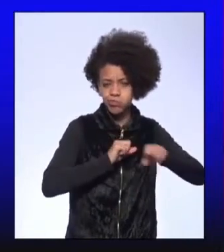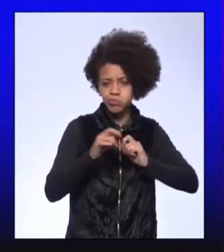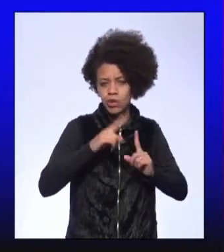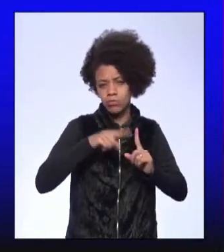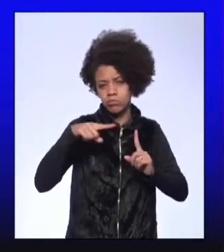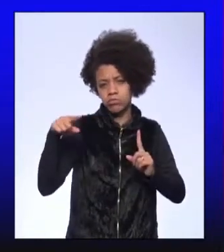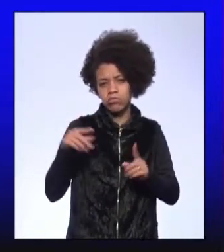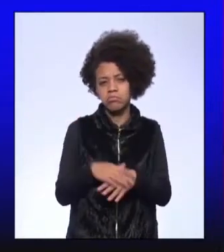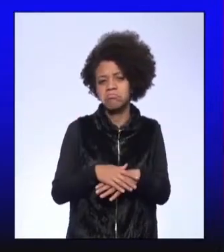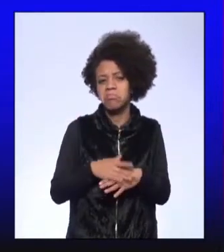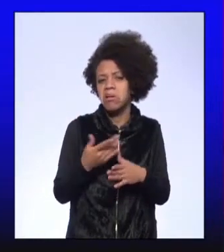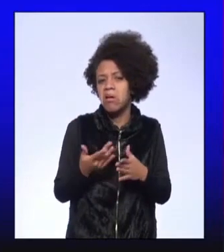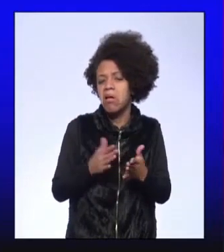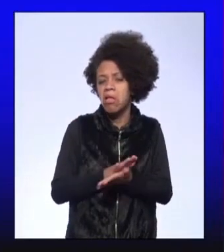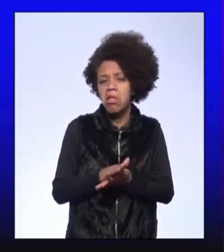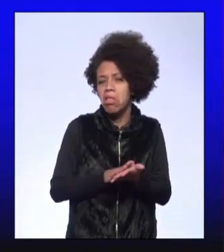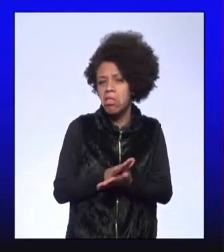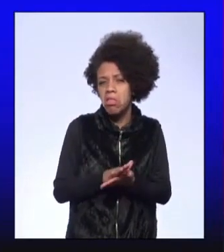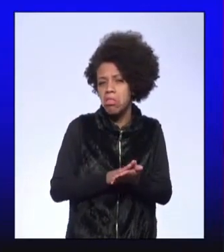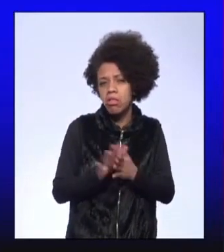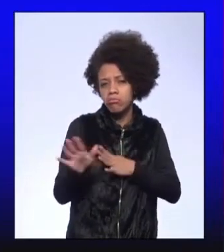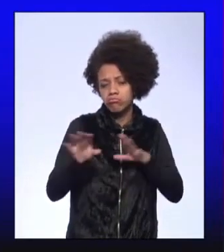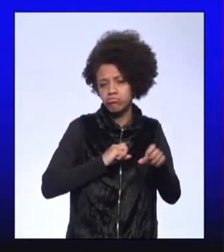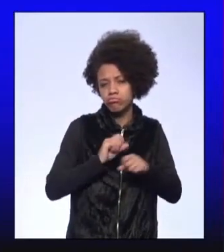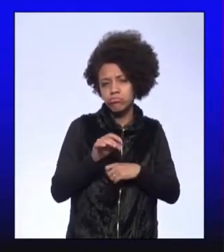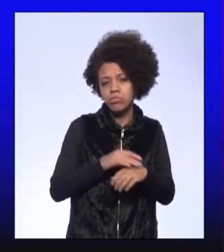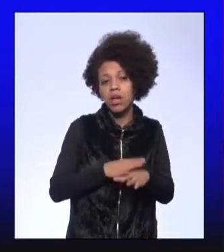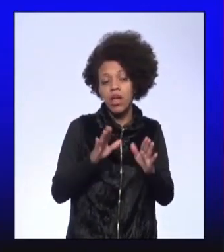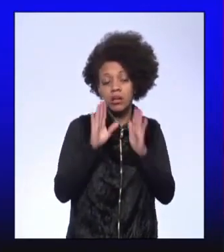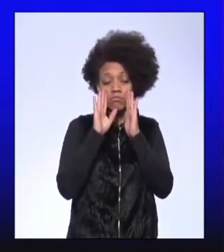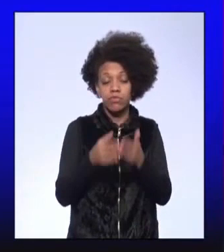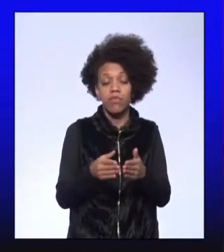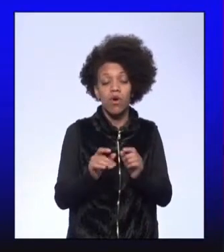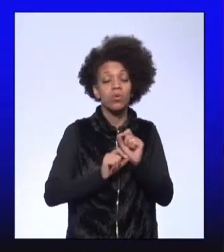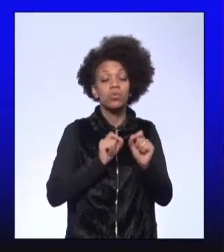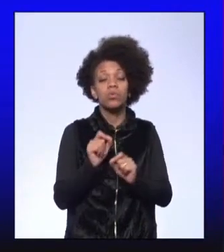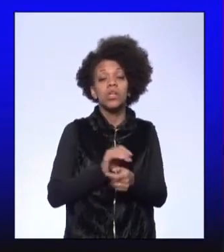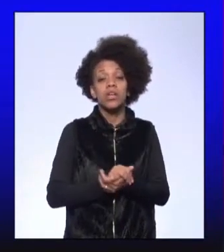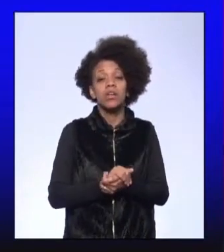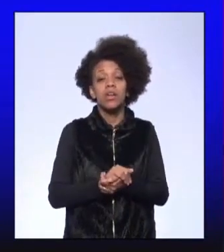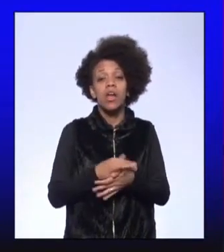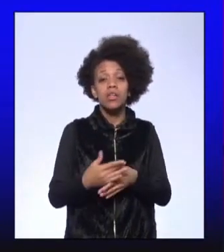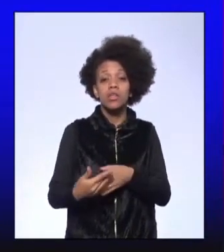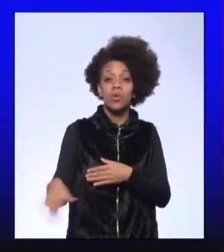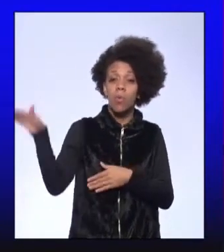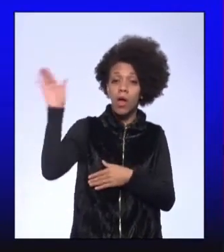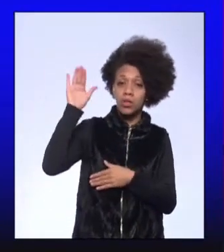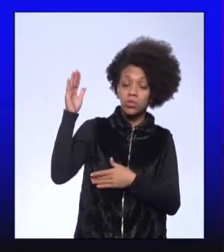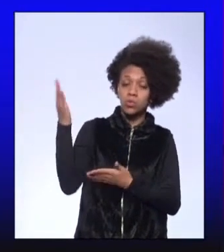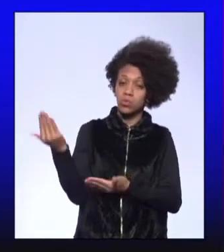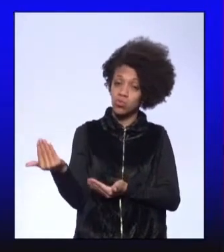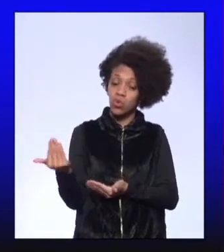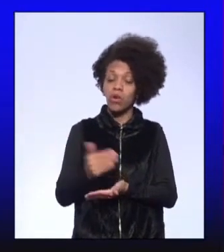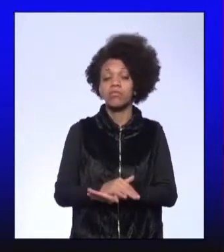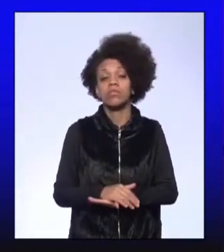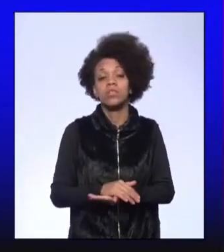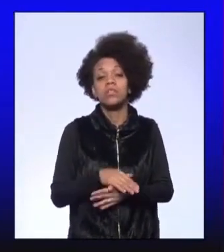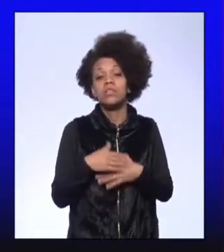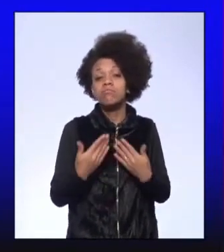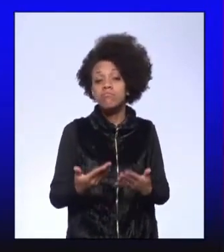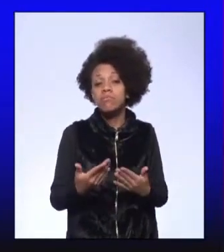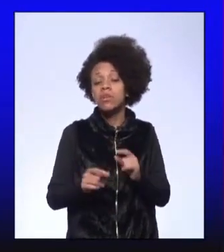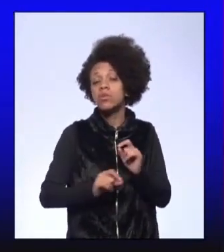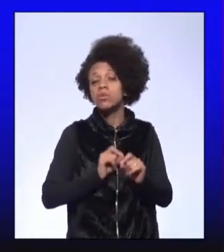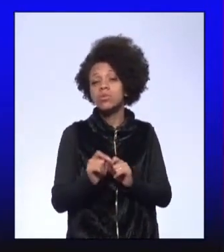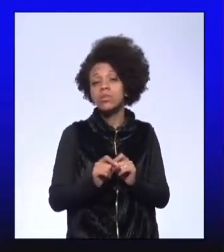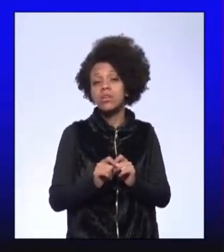gráfico, praticamente não há transmissão. Elas se concentram exatamente entre o adulto jovem, né? Tanto no sentido